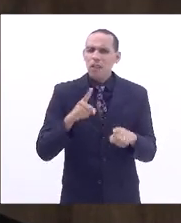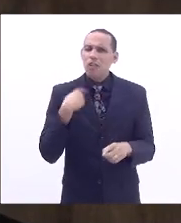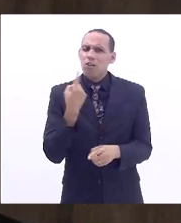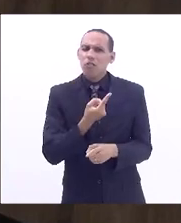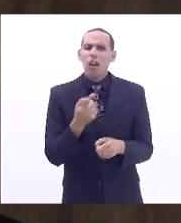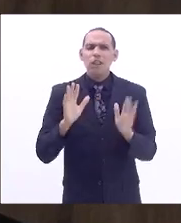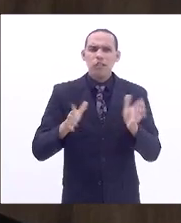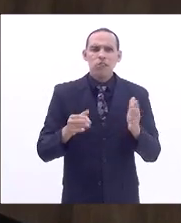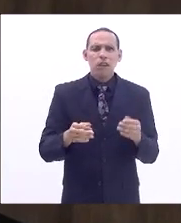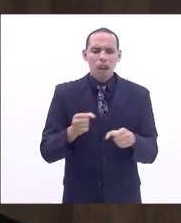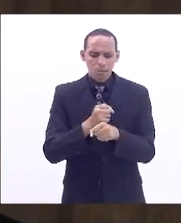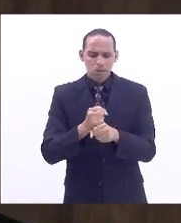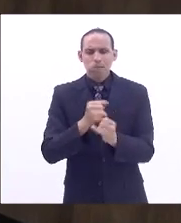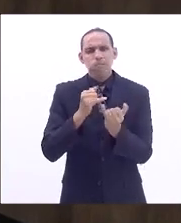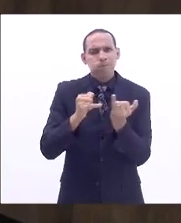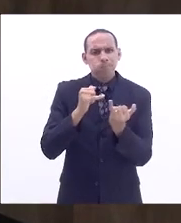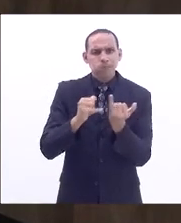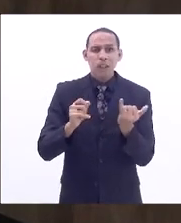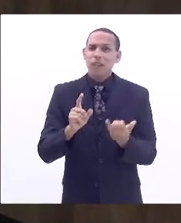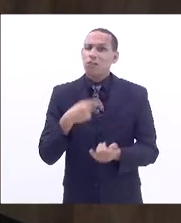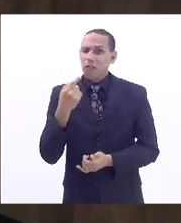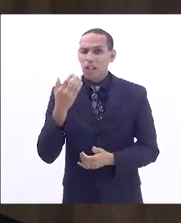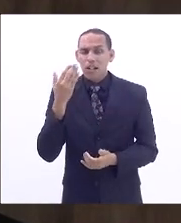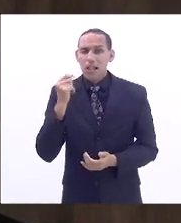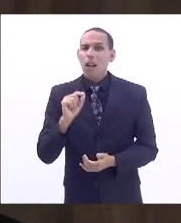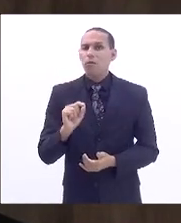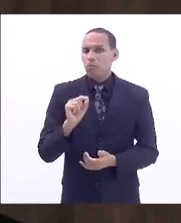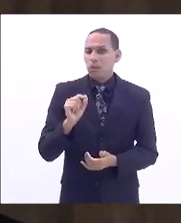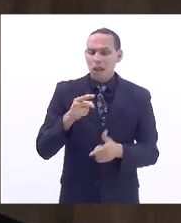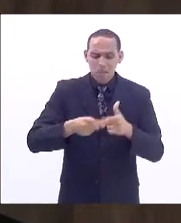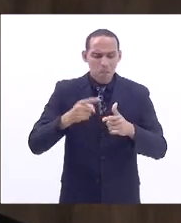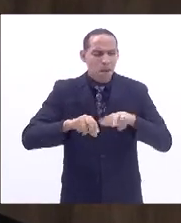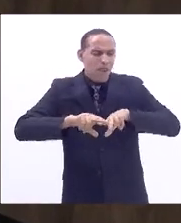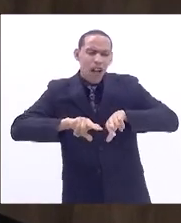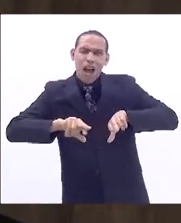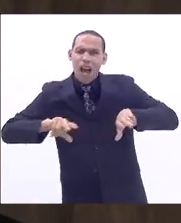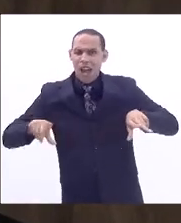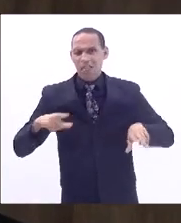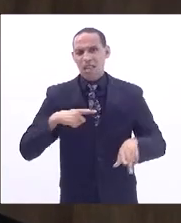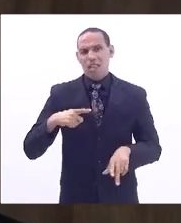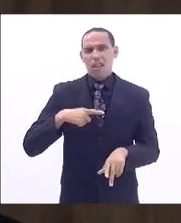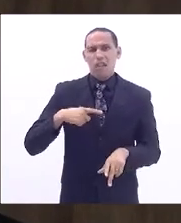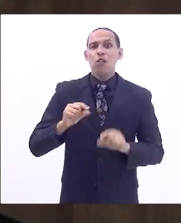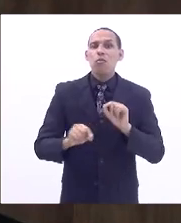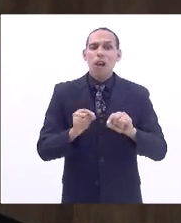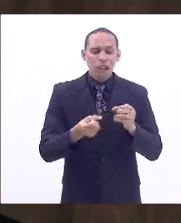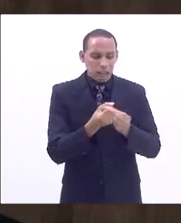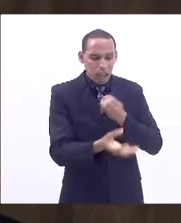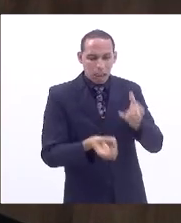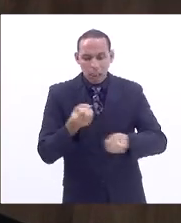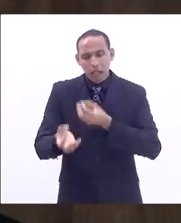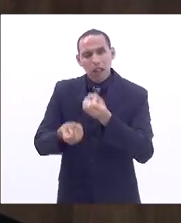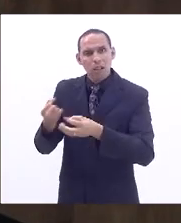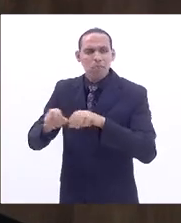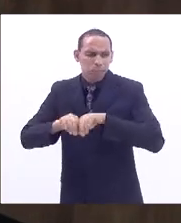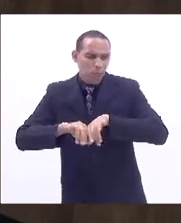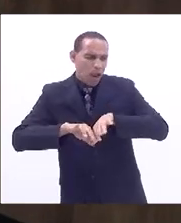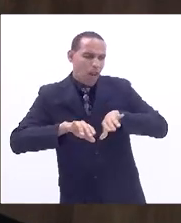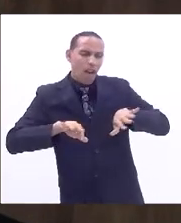do ano e a gente sabe que teve tivemos vários ó na na distribuição e também